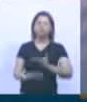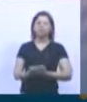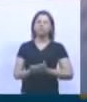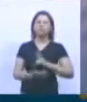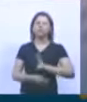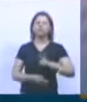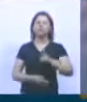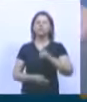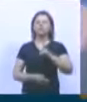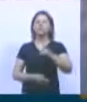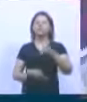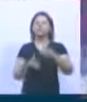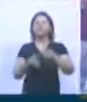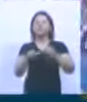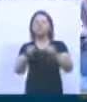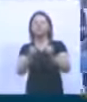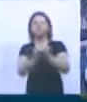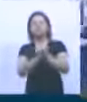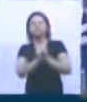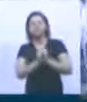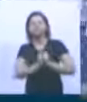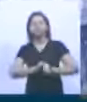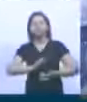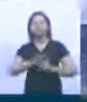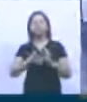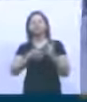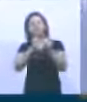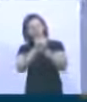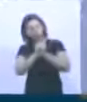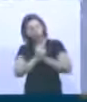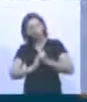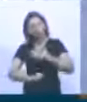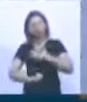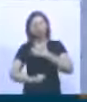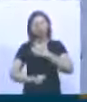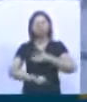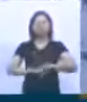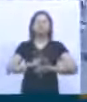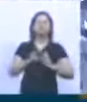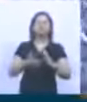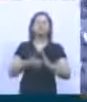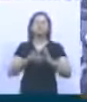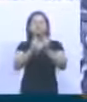Só você com a sua voz bem alta. Comigo